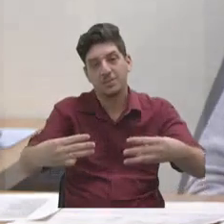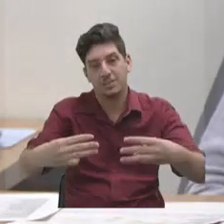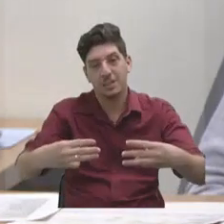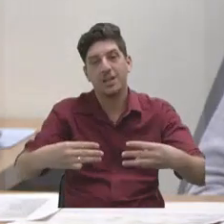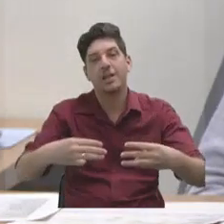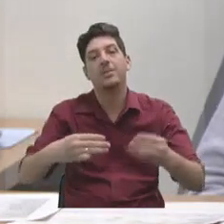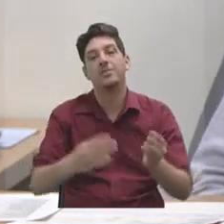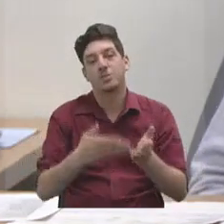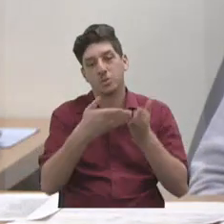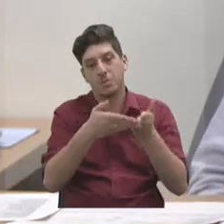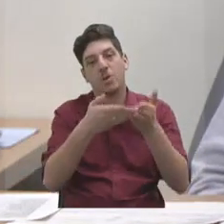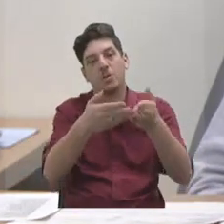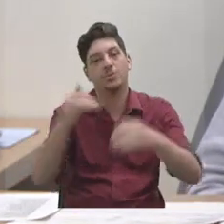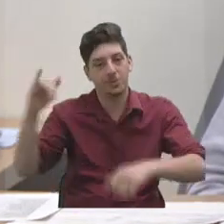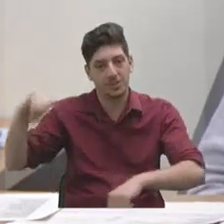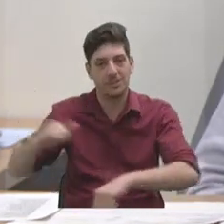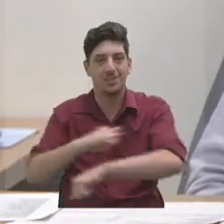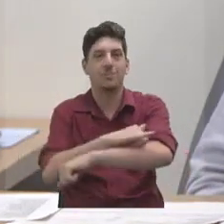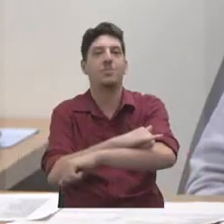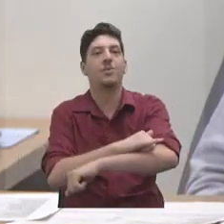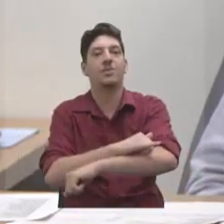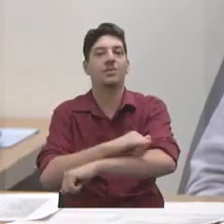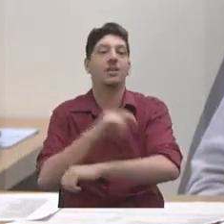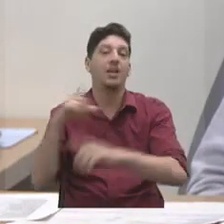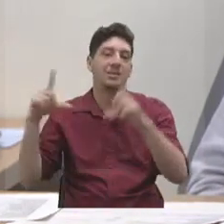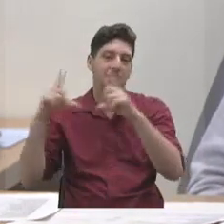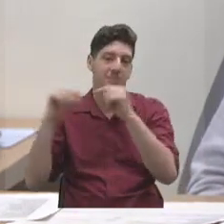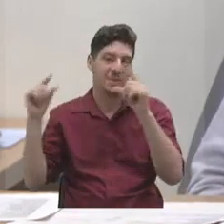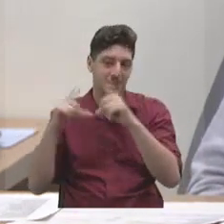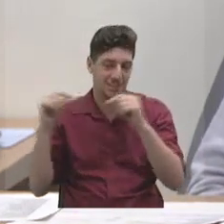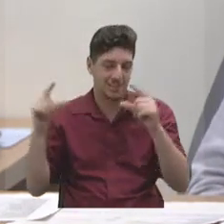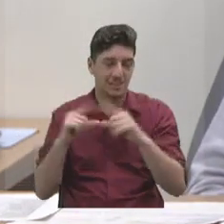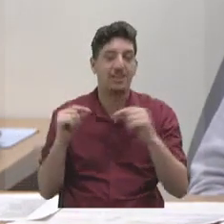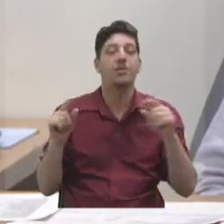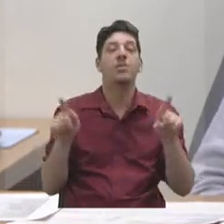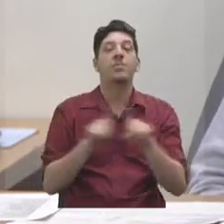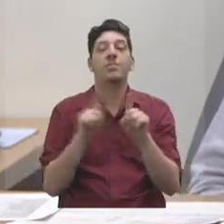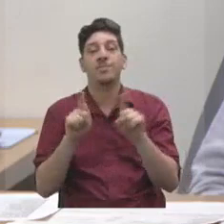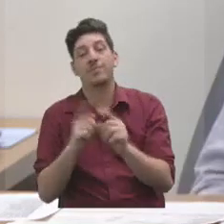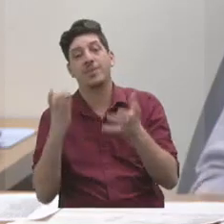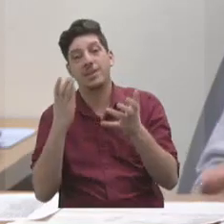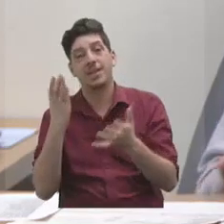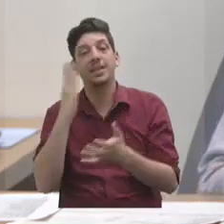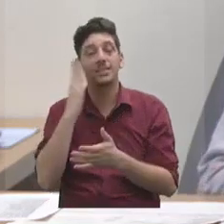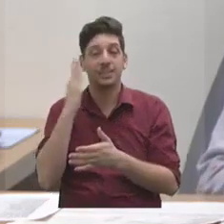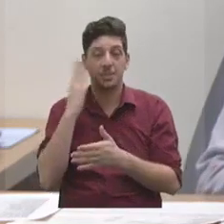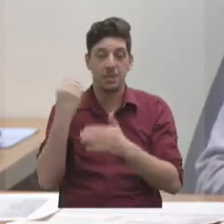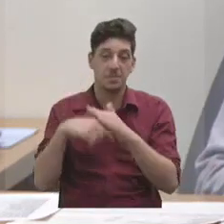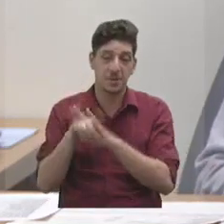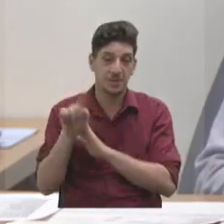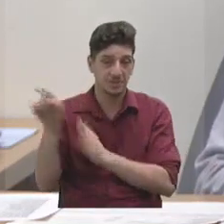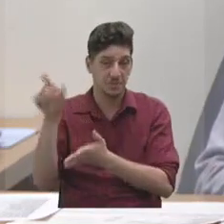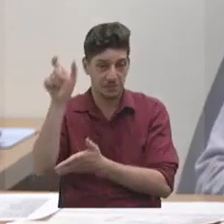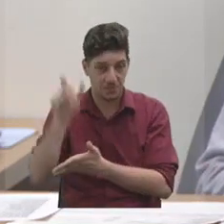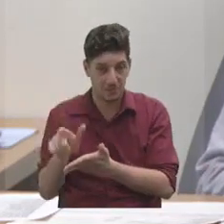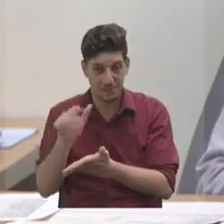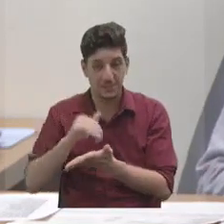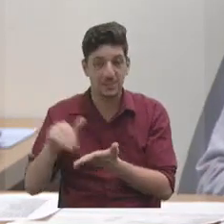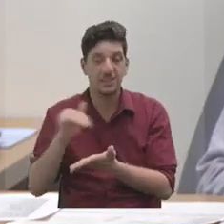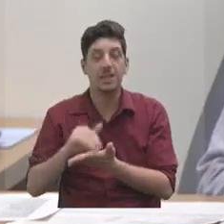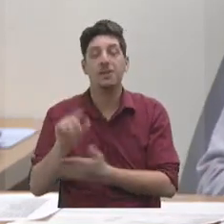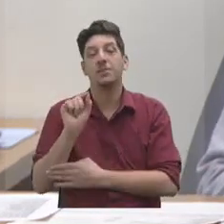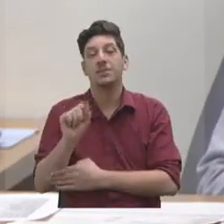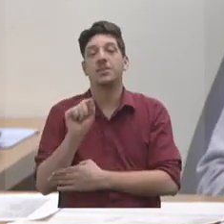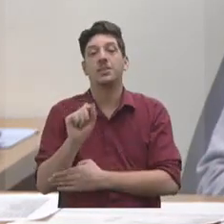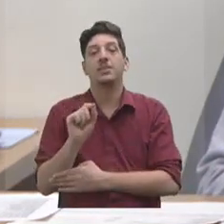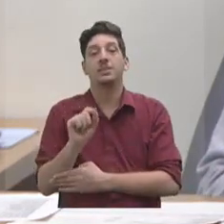da de portos e aeroportos em Brasília e eu gostaria saber do secretário se nós